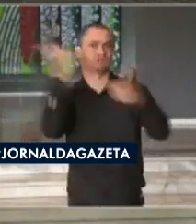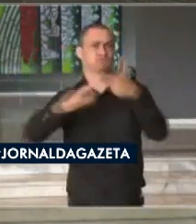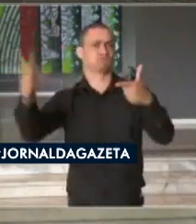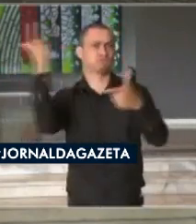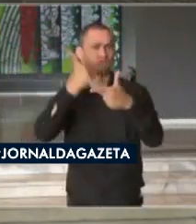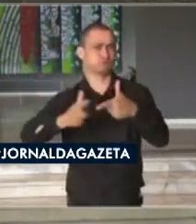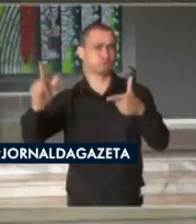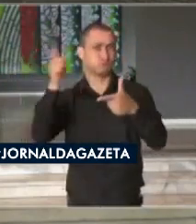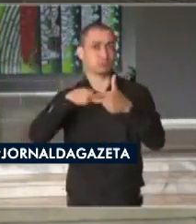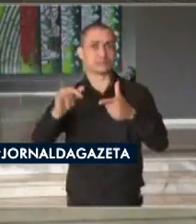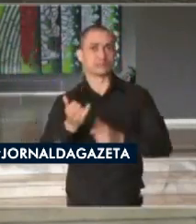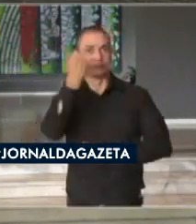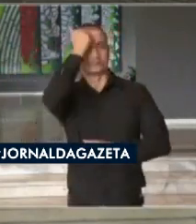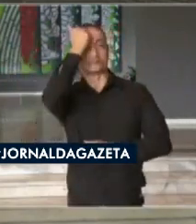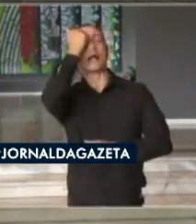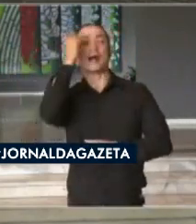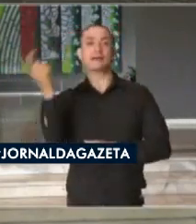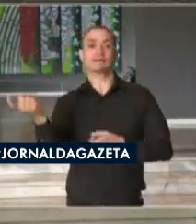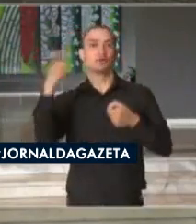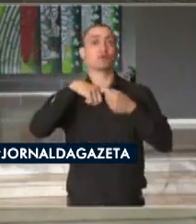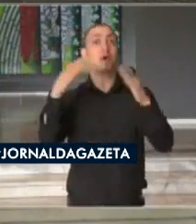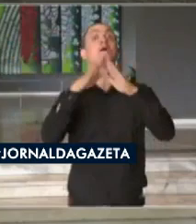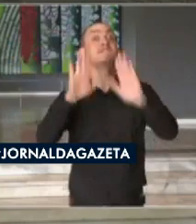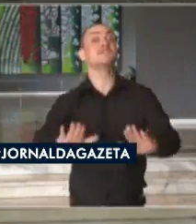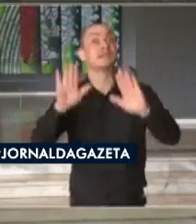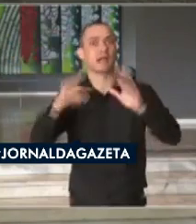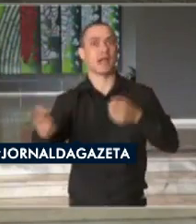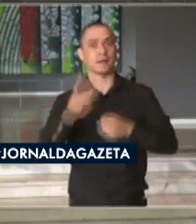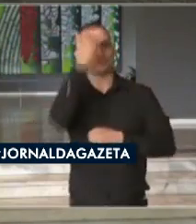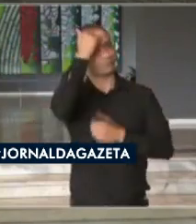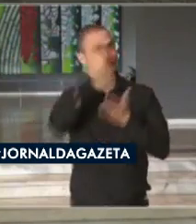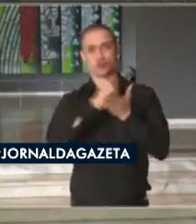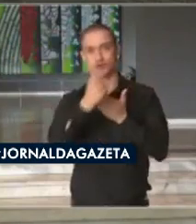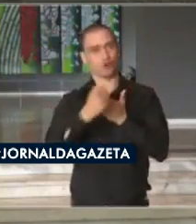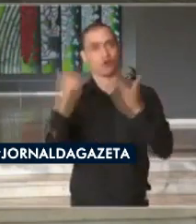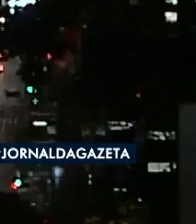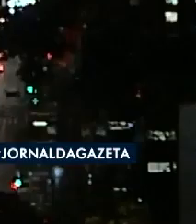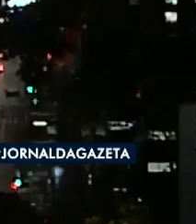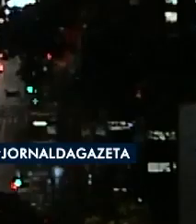sair das suas casas passaram a fazer a campanha para ti ficar assim em suas casas